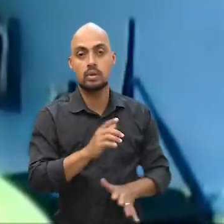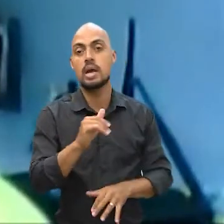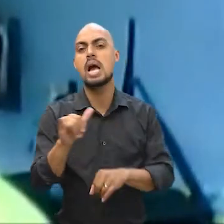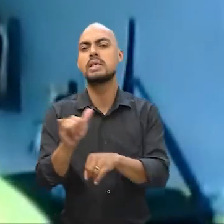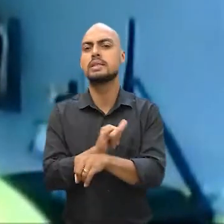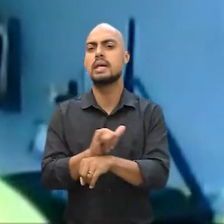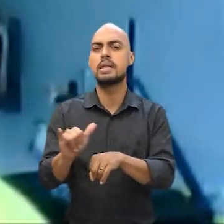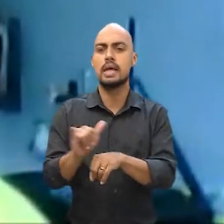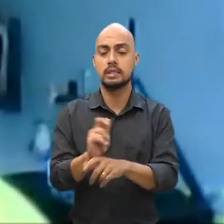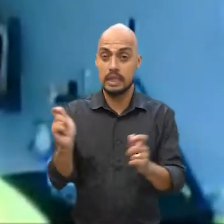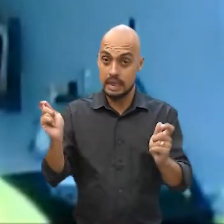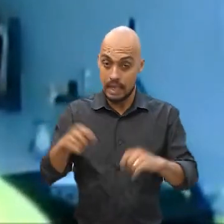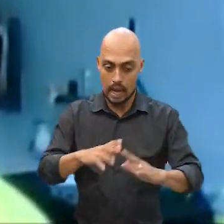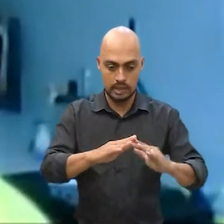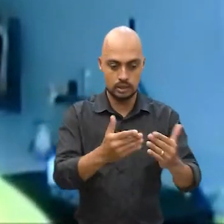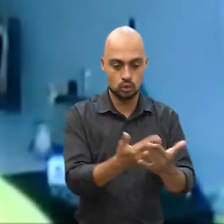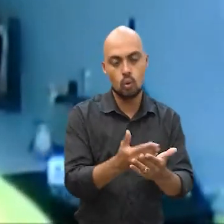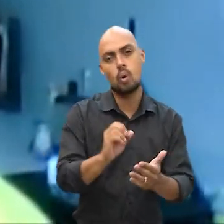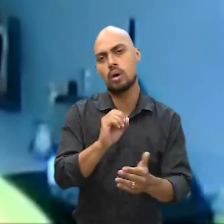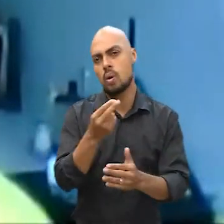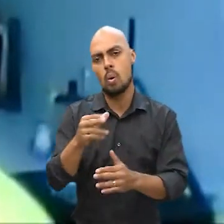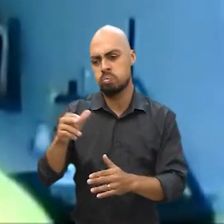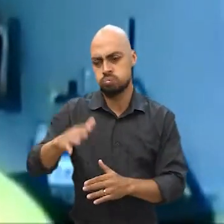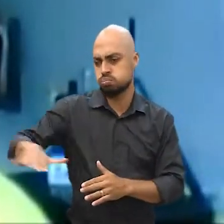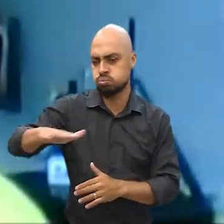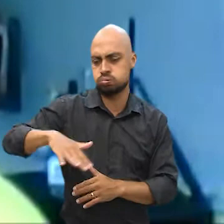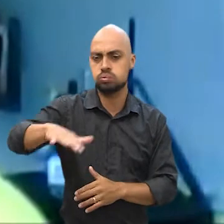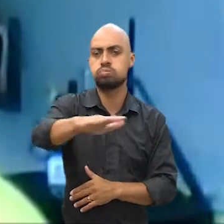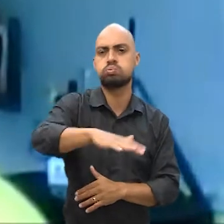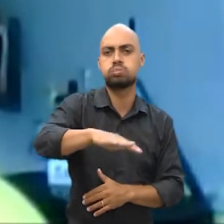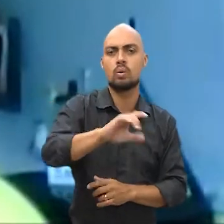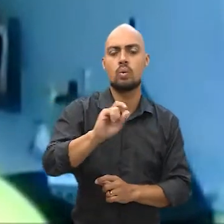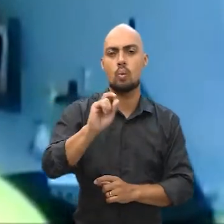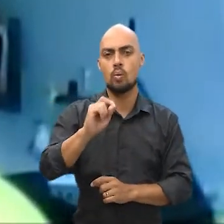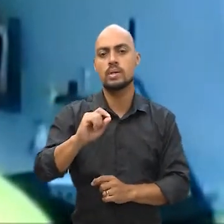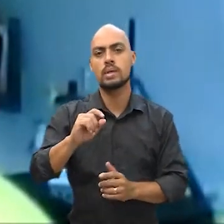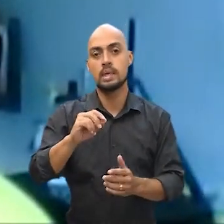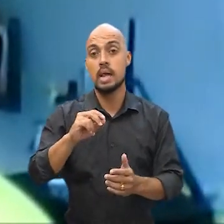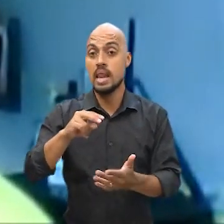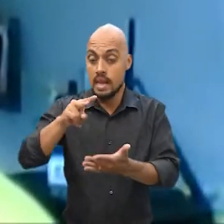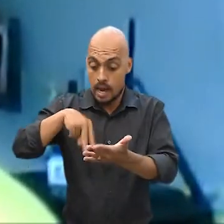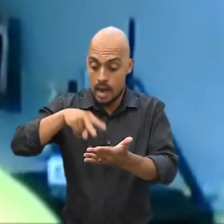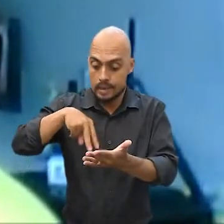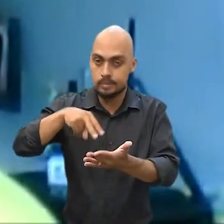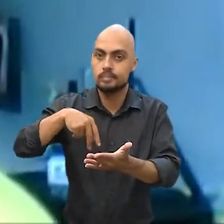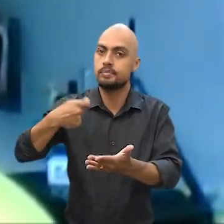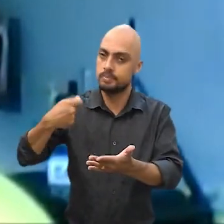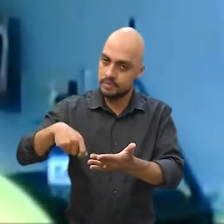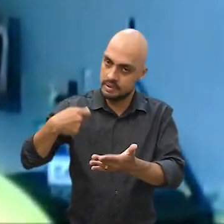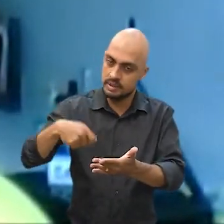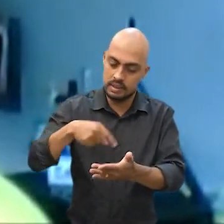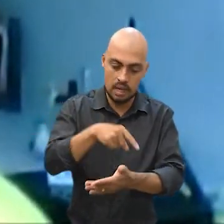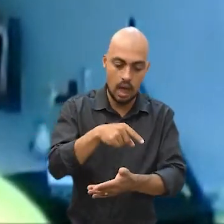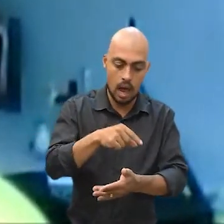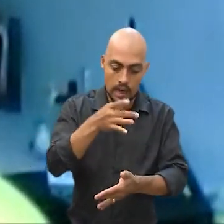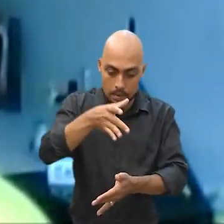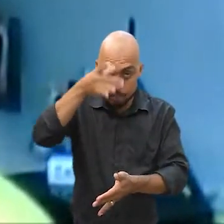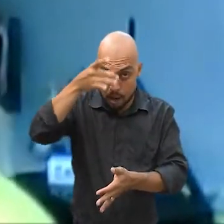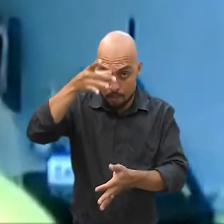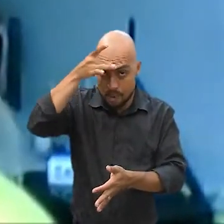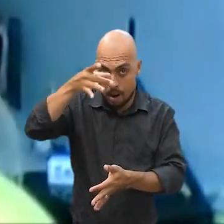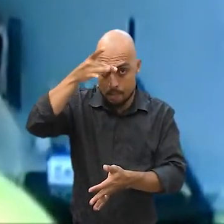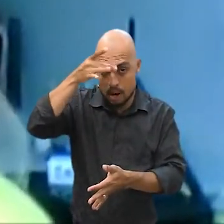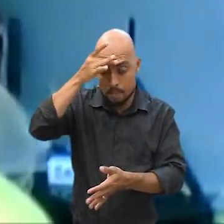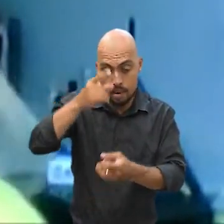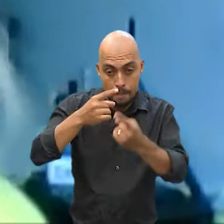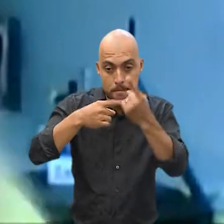e outros espaços também que podemos tratar desse assunto, é da importância de ler para essas crianças e de quanto ela vai desenvolvendo. O que nós